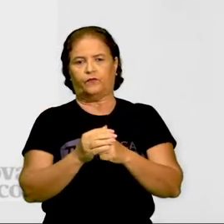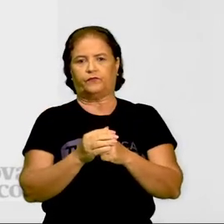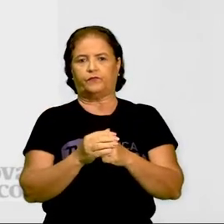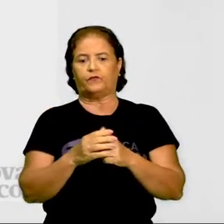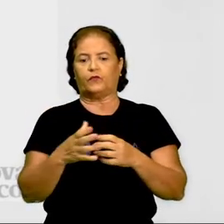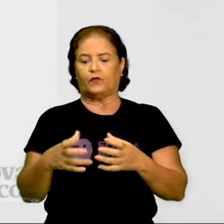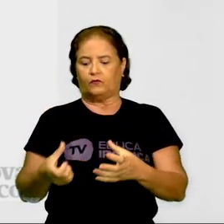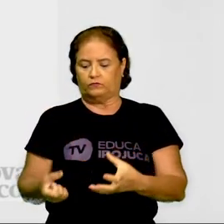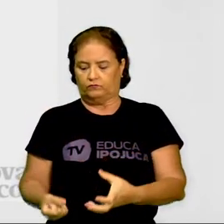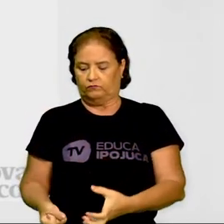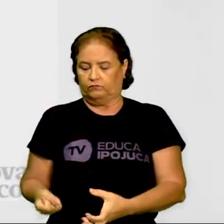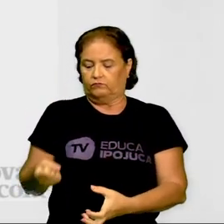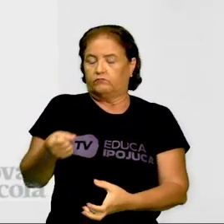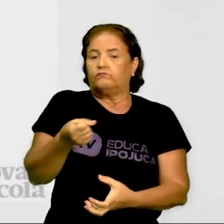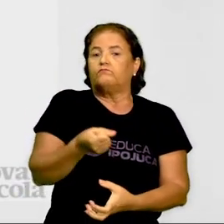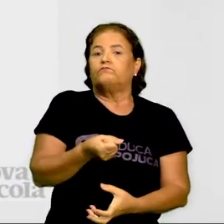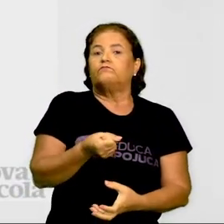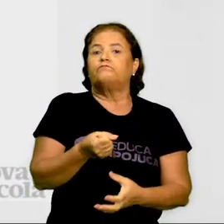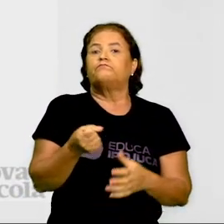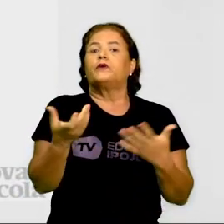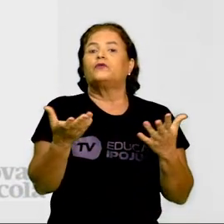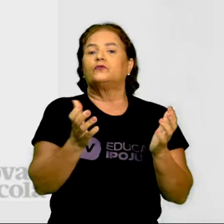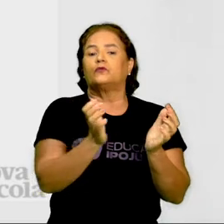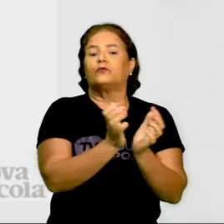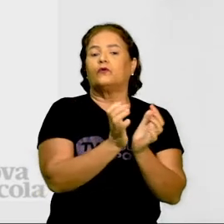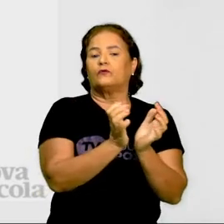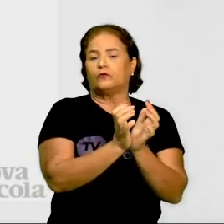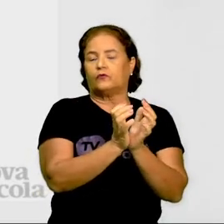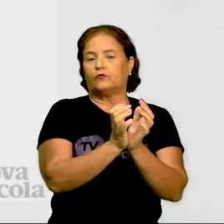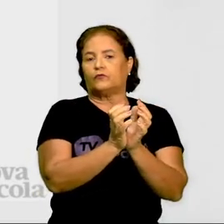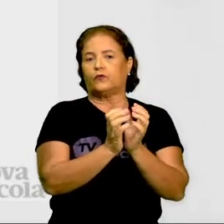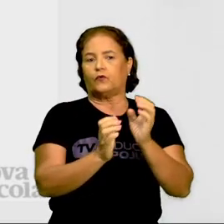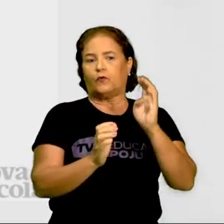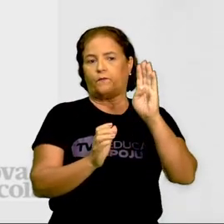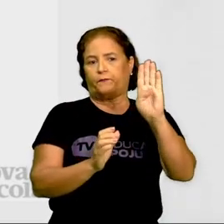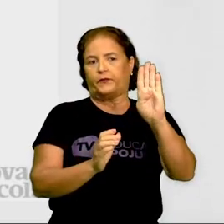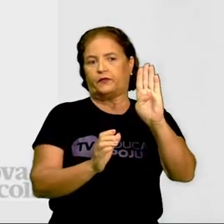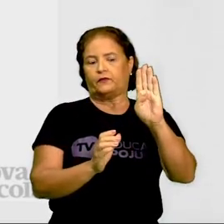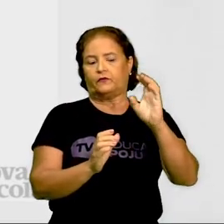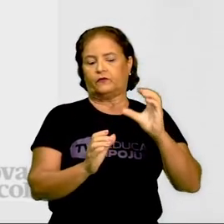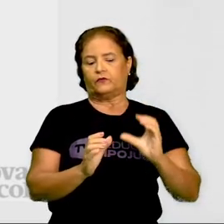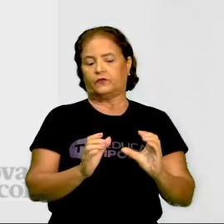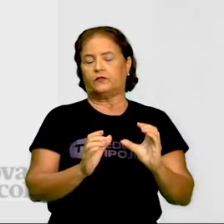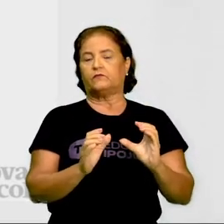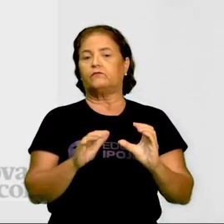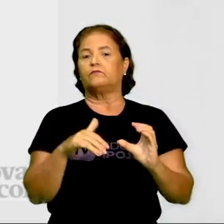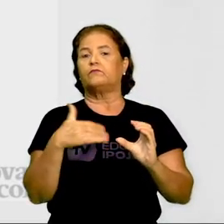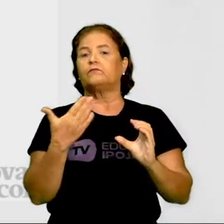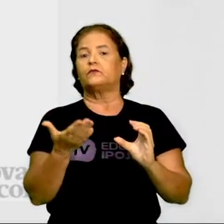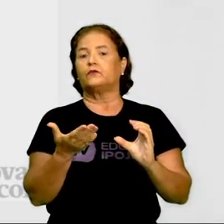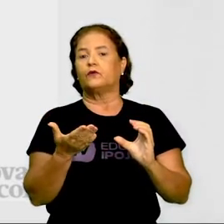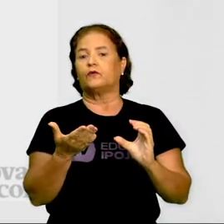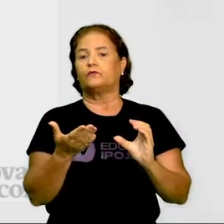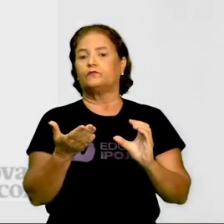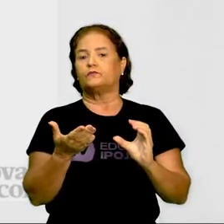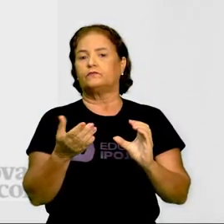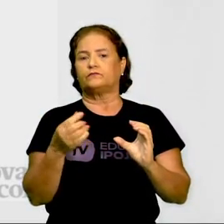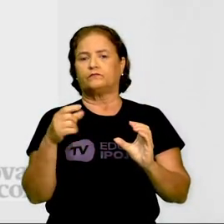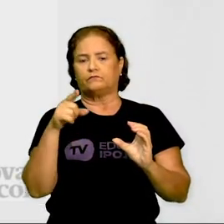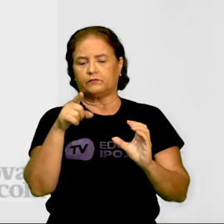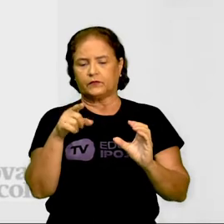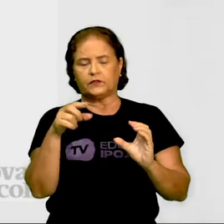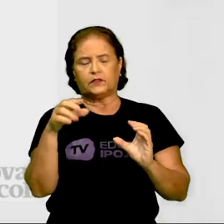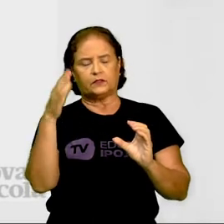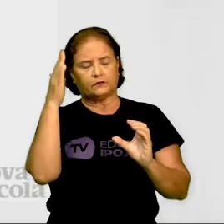A gente colocaria que conjunto de laranjas? O B ou o C? E aí, um minutinho para vocês